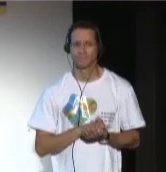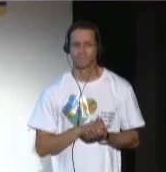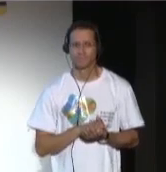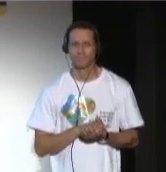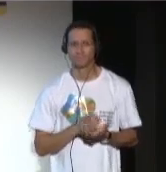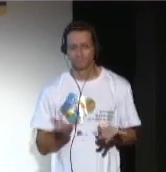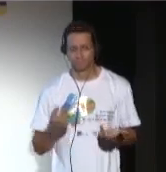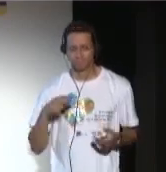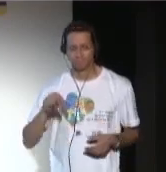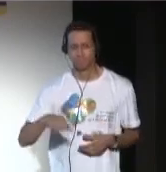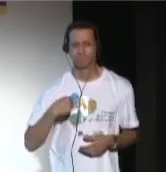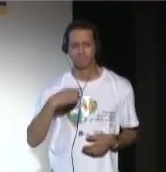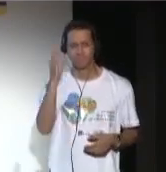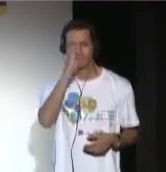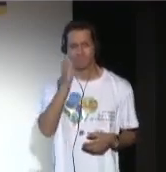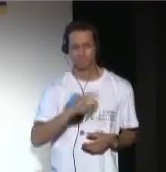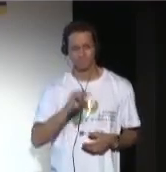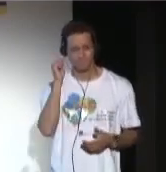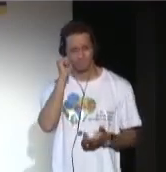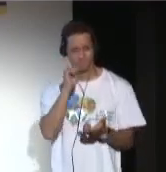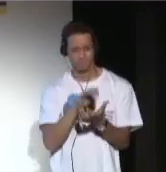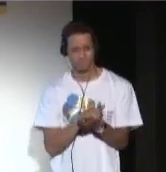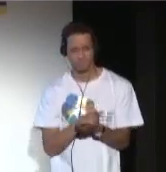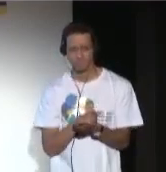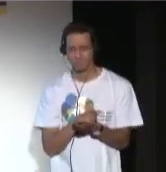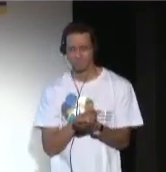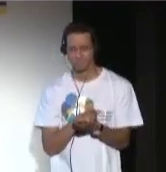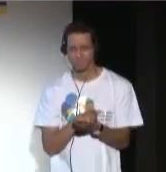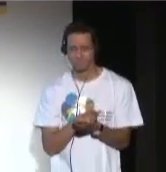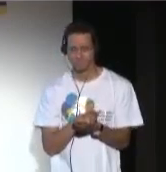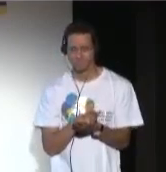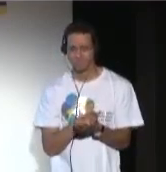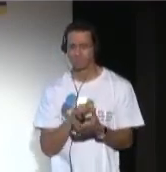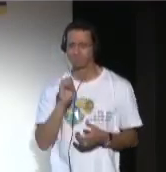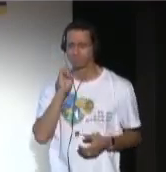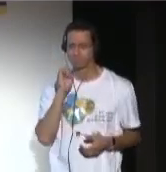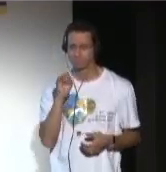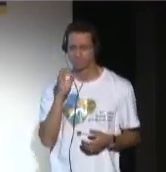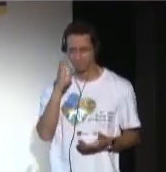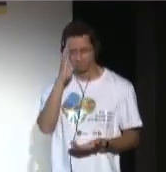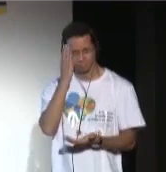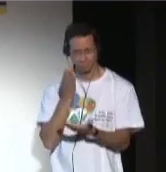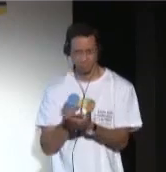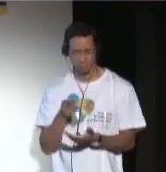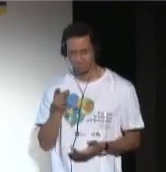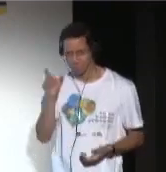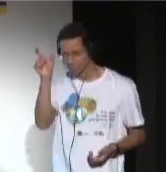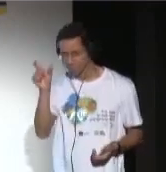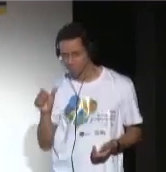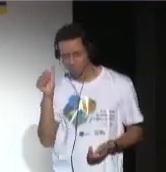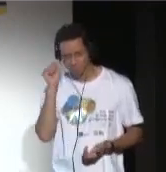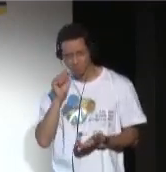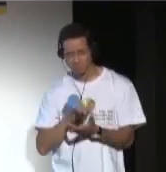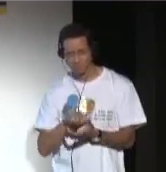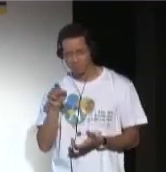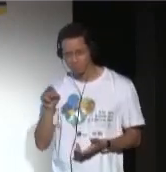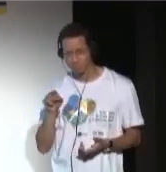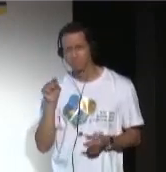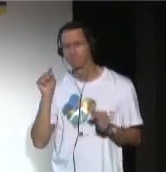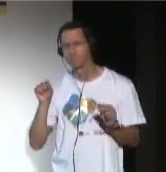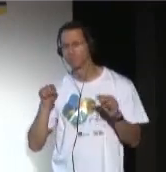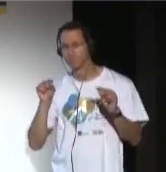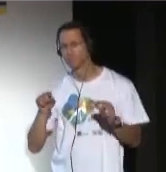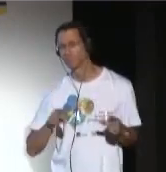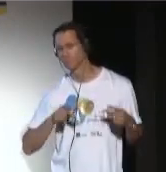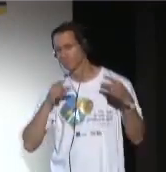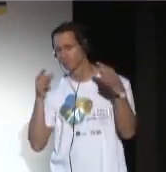Olha, eu estou no Brasil, eu tenho uma esposa. Se eu não pudesse confiar na minha esposa, se eu ficasse pensando quem é que está visitando a